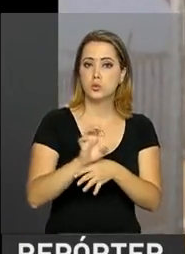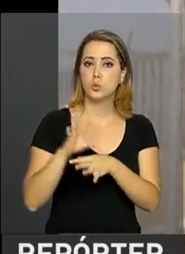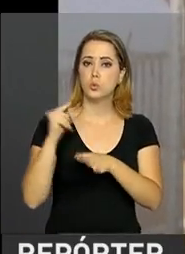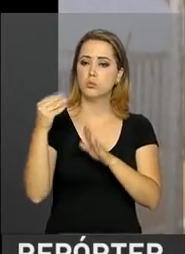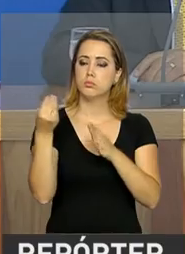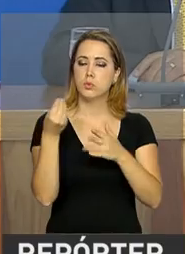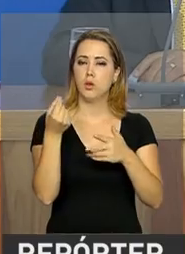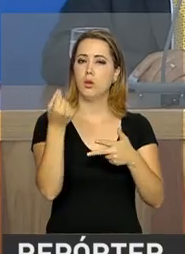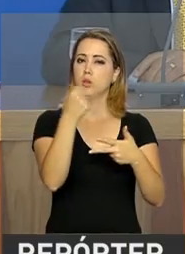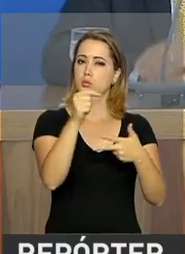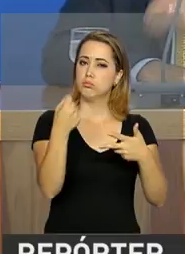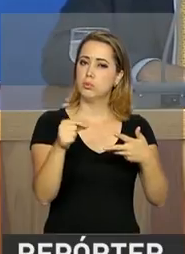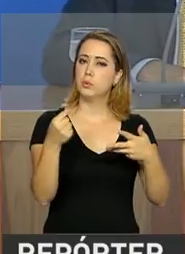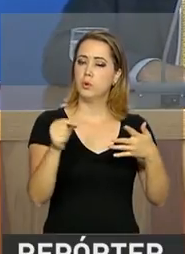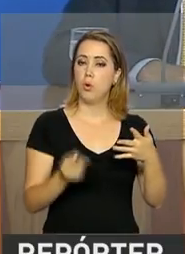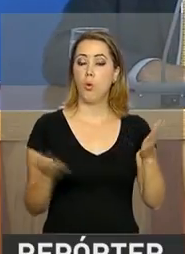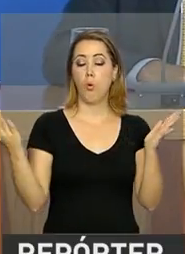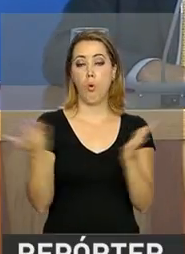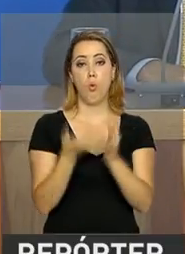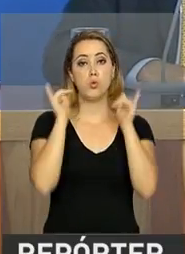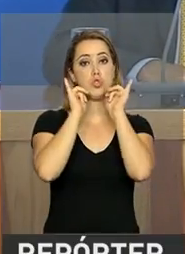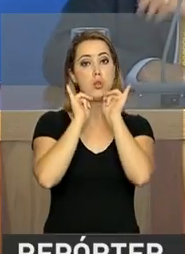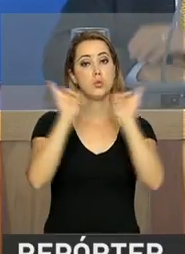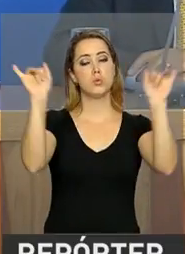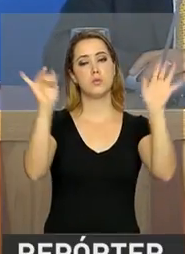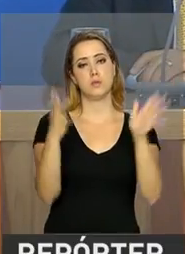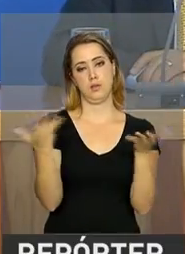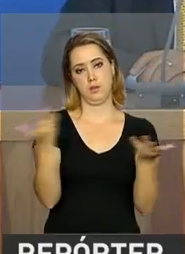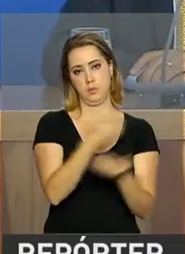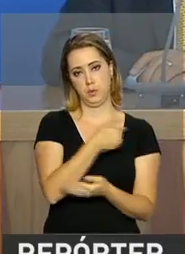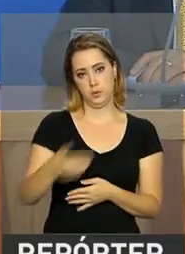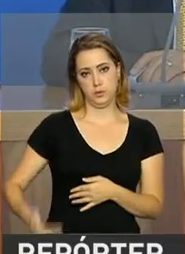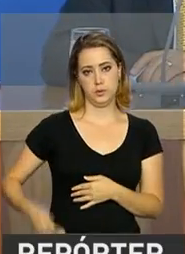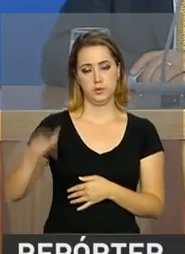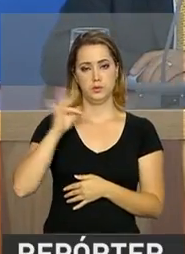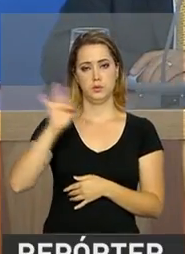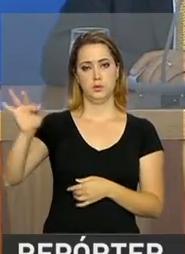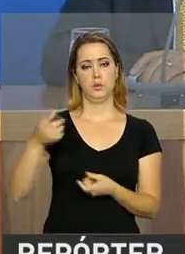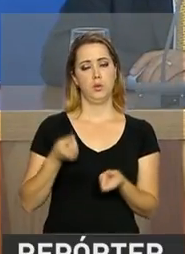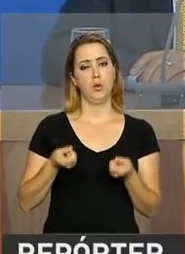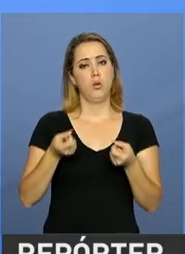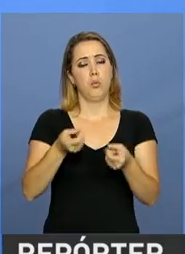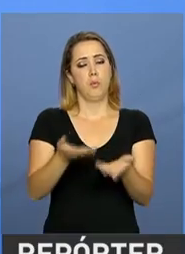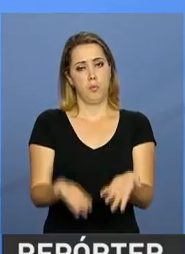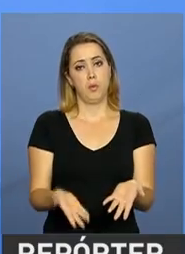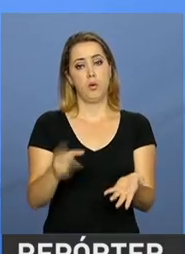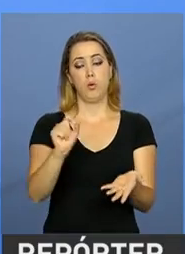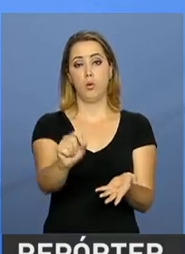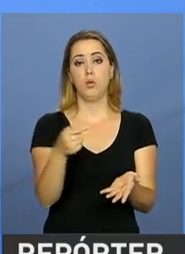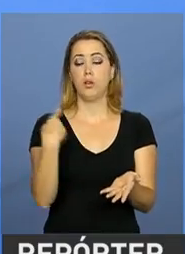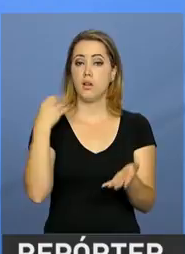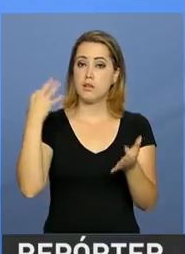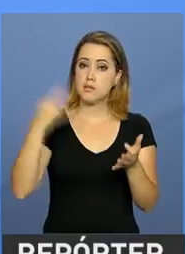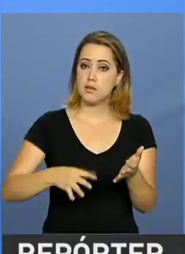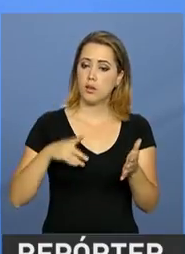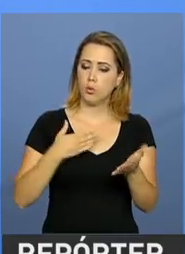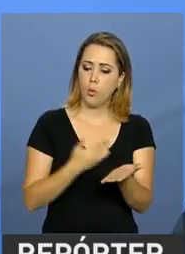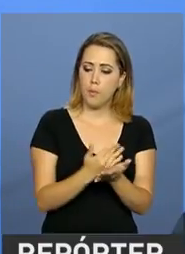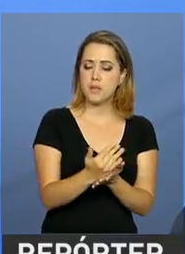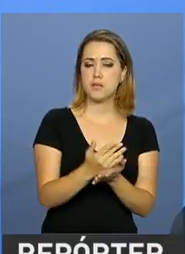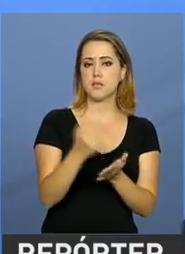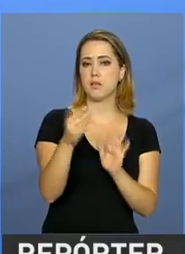Segurança Pública anunciado pelo governo federal e para colocar em prática o plano uma série de medidas serão